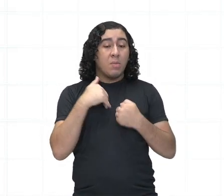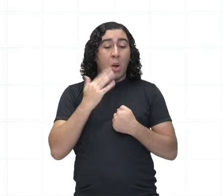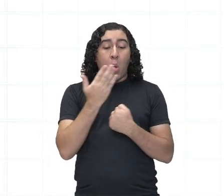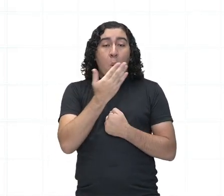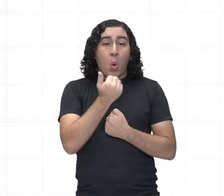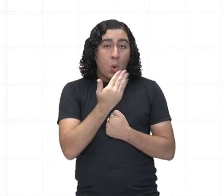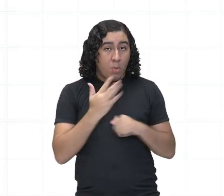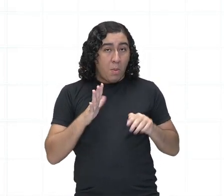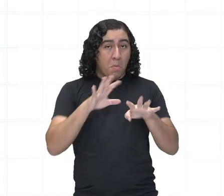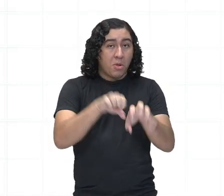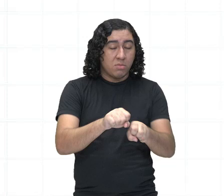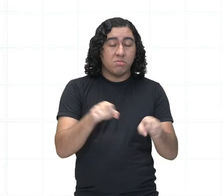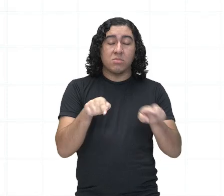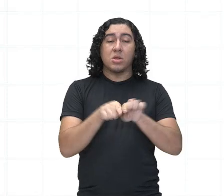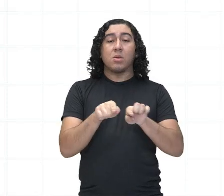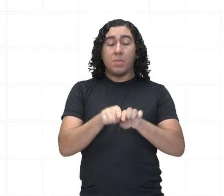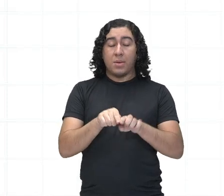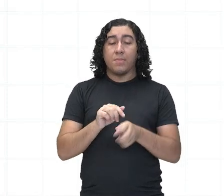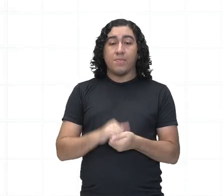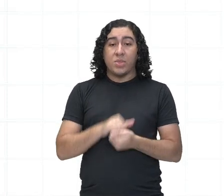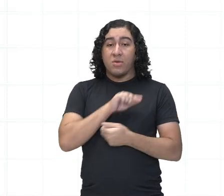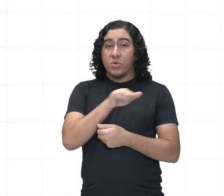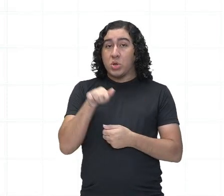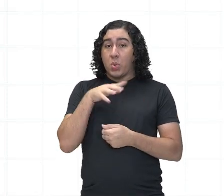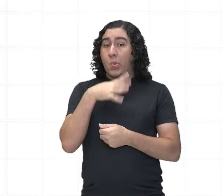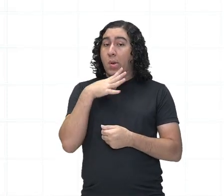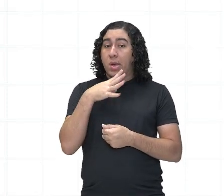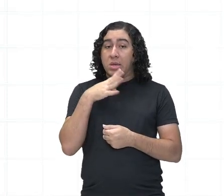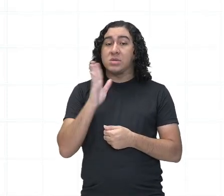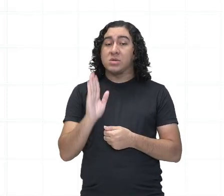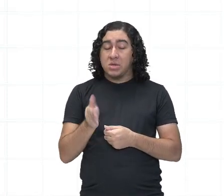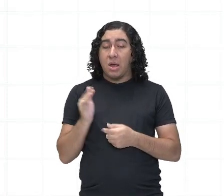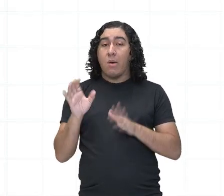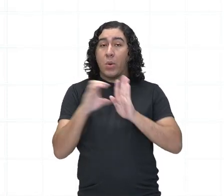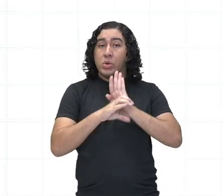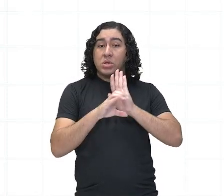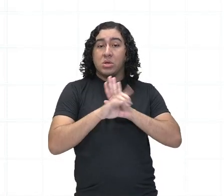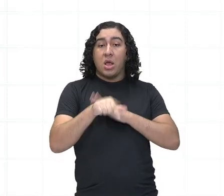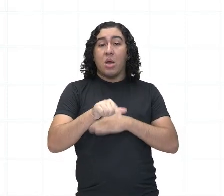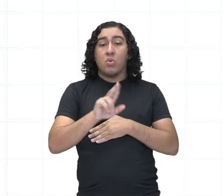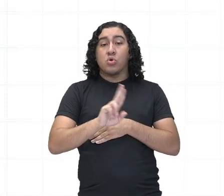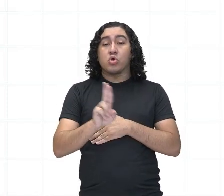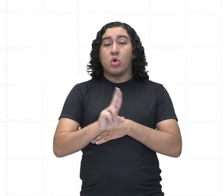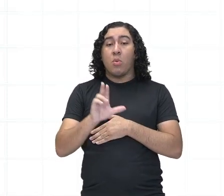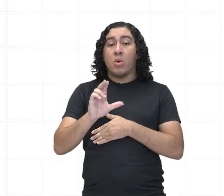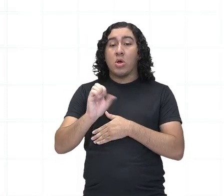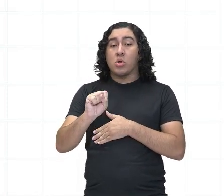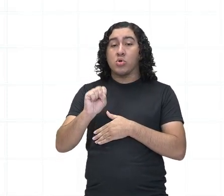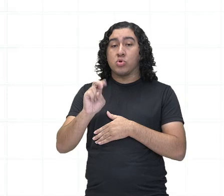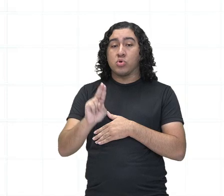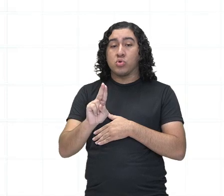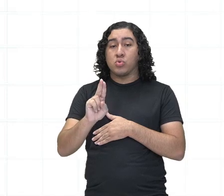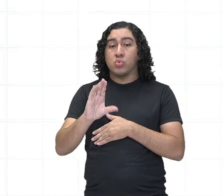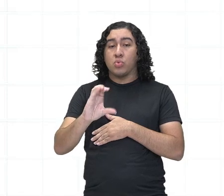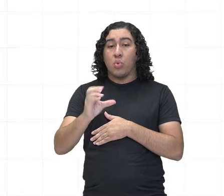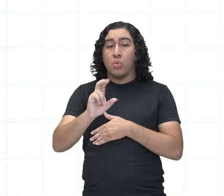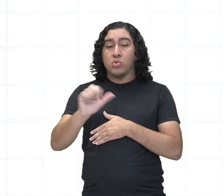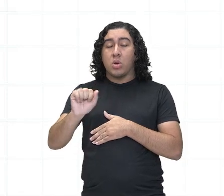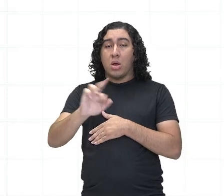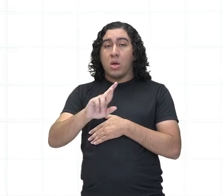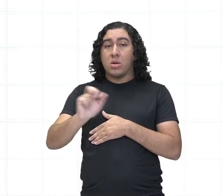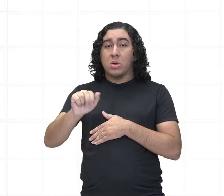de cadeia, vocês já têm informação desse conceito, que é um tipo de onça parda, também chamada